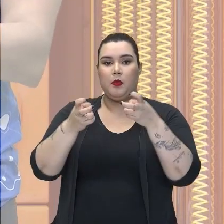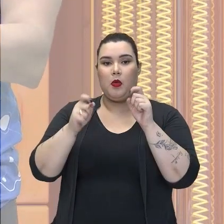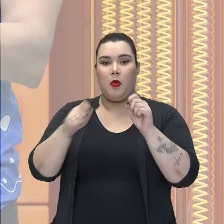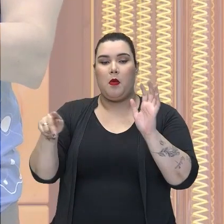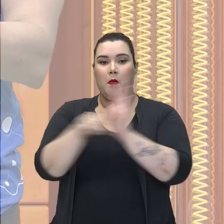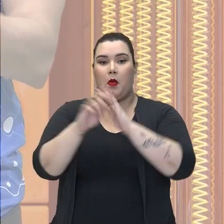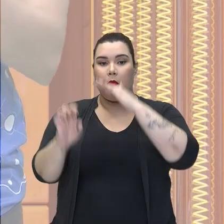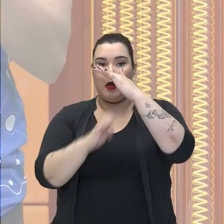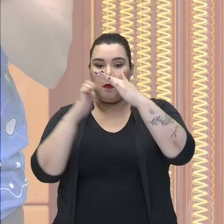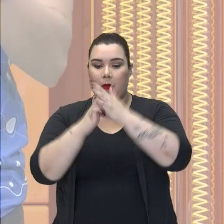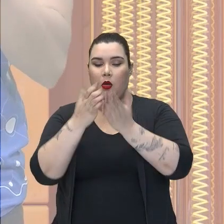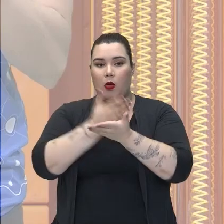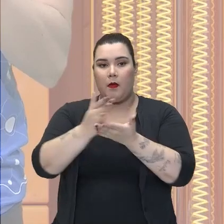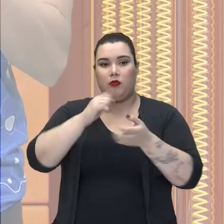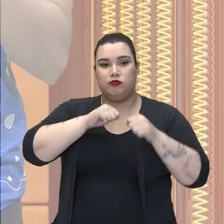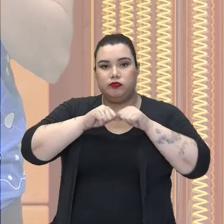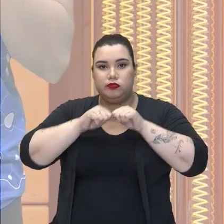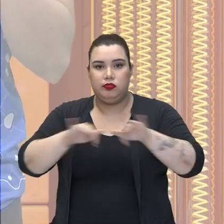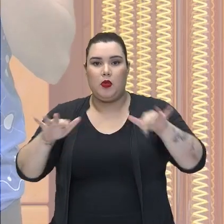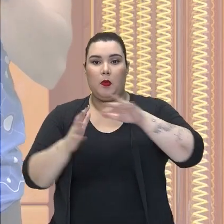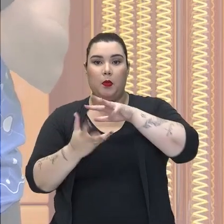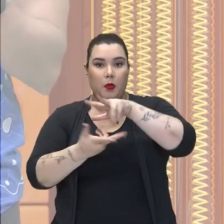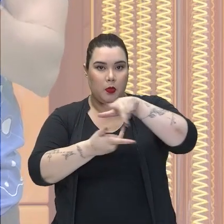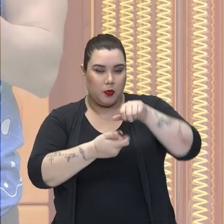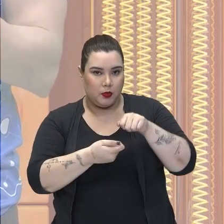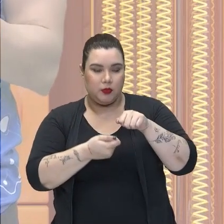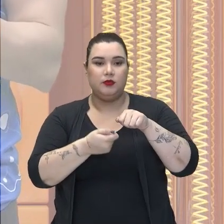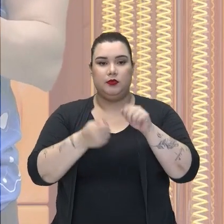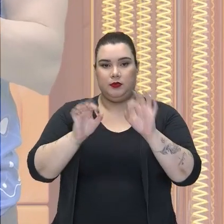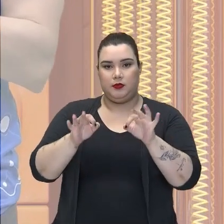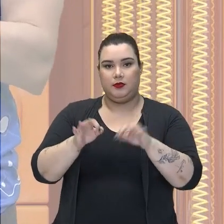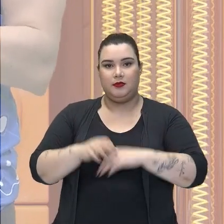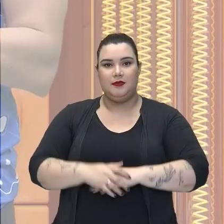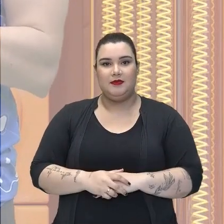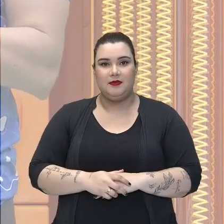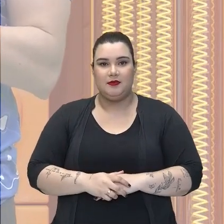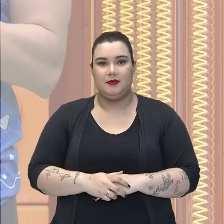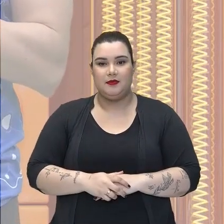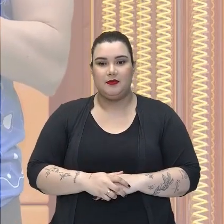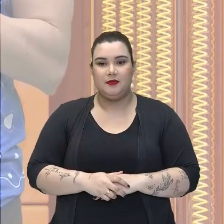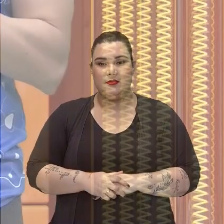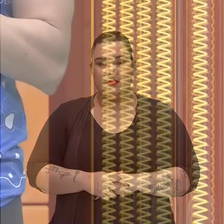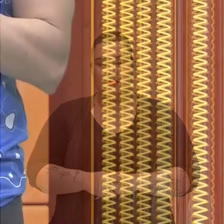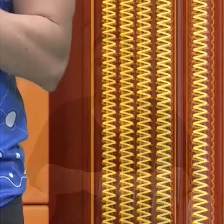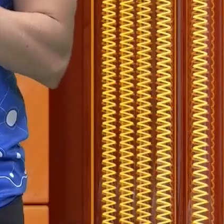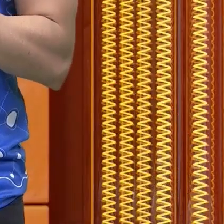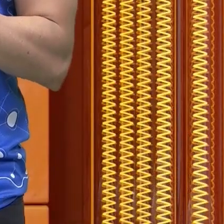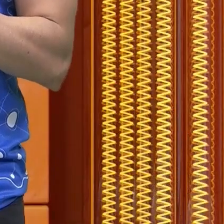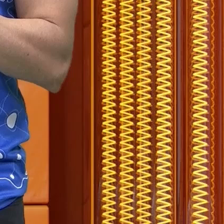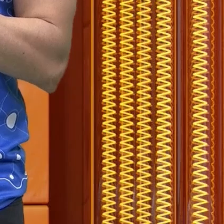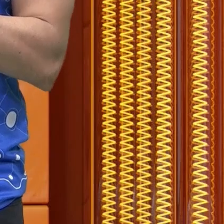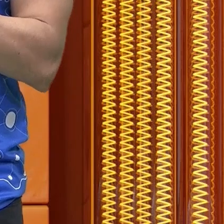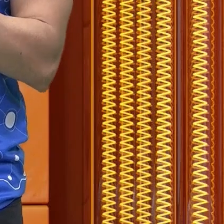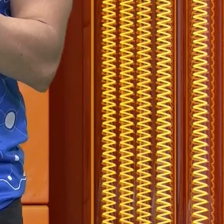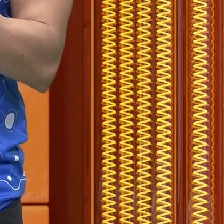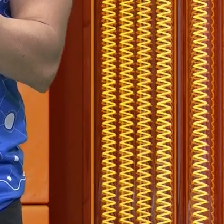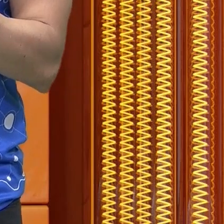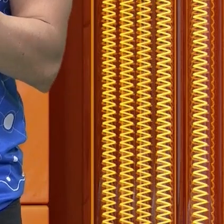internacionalização das empresas. Então, a gente vai ter o aparecimento das chamadas multinacionais. O que são essas multinacionais, professor? São empresas que normalmente têm a